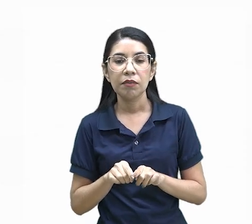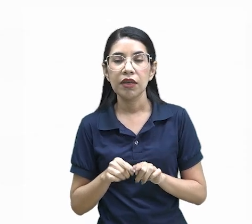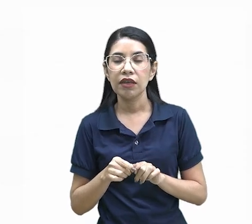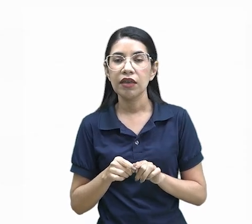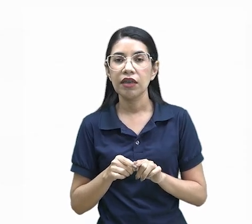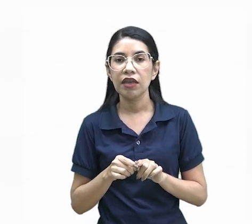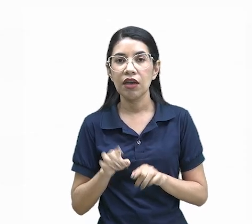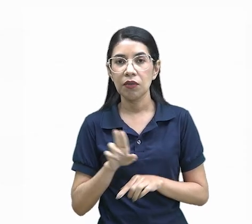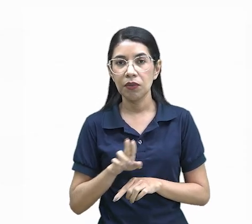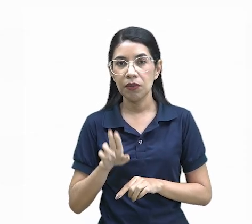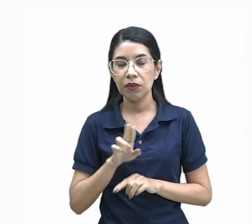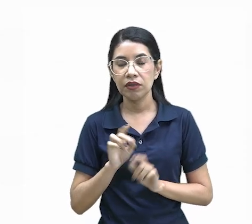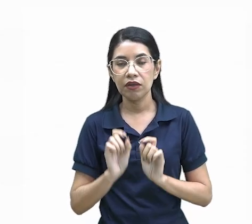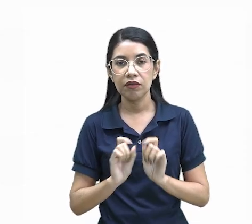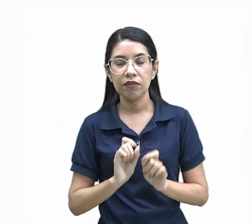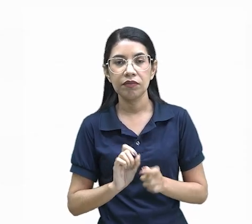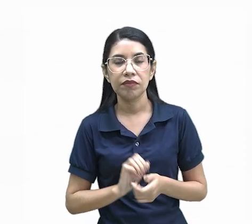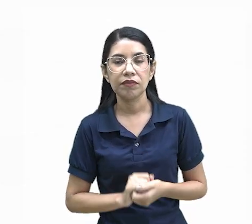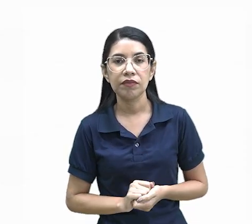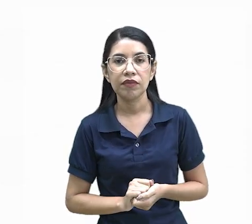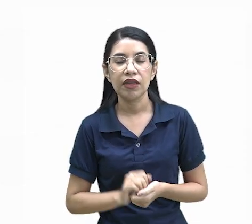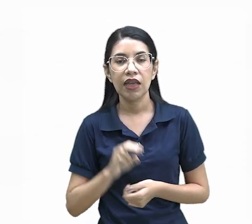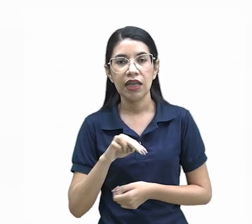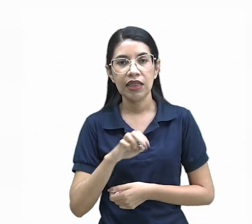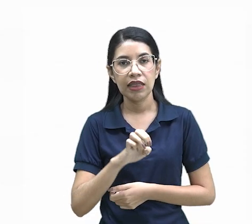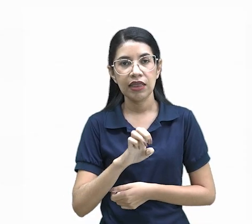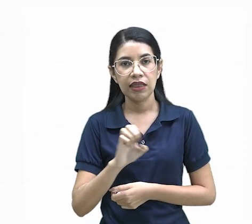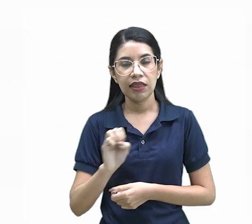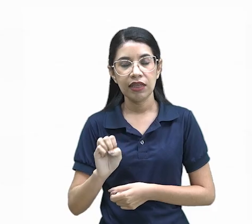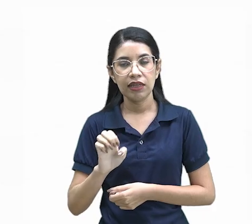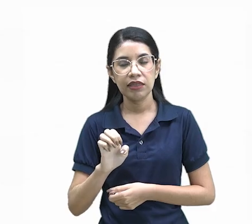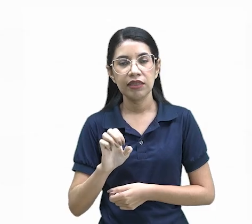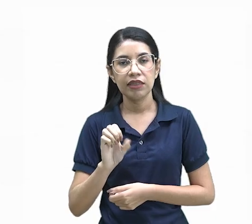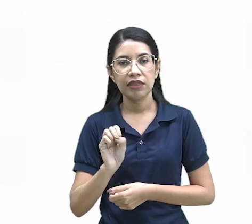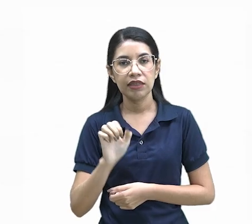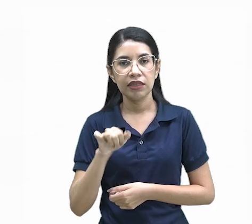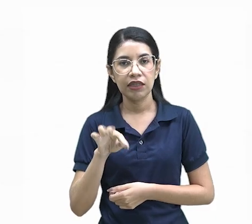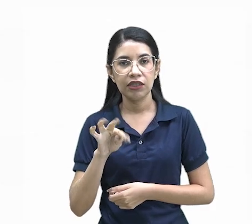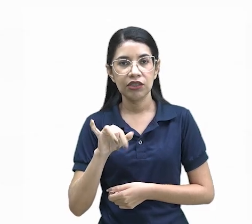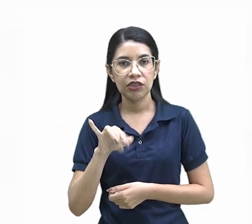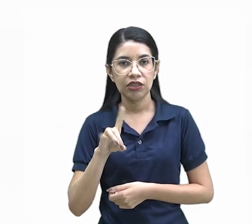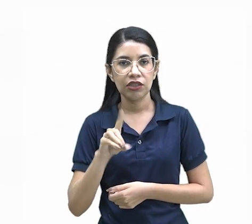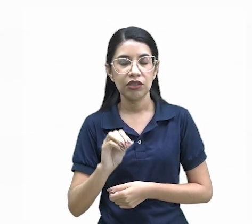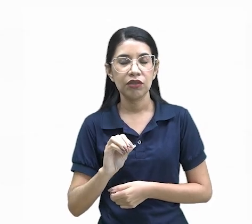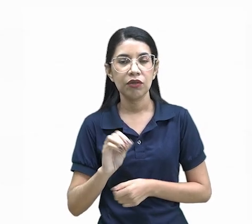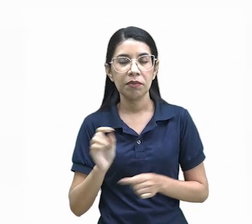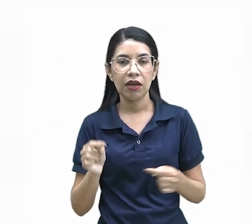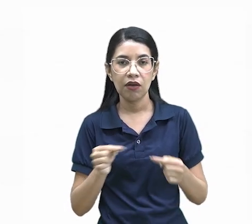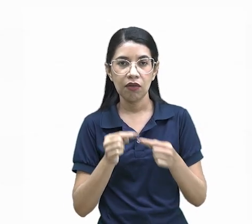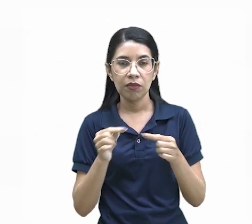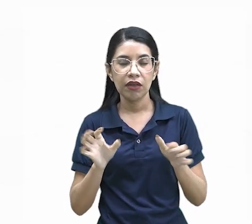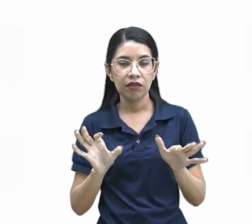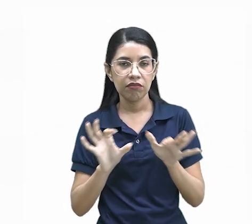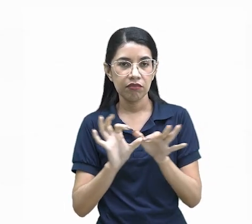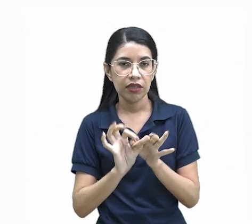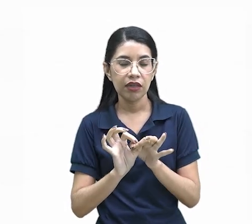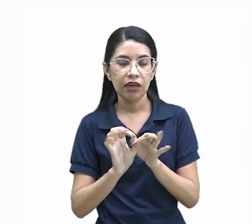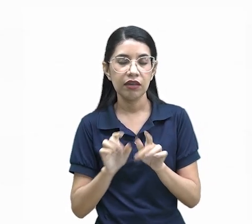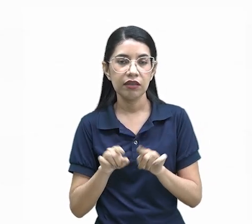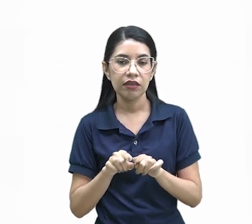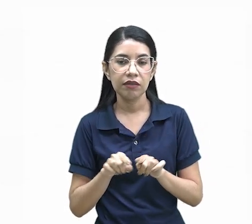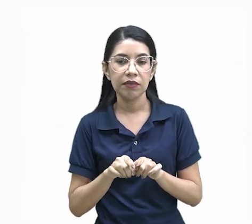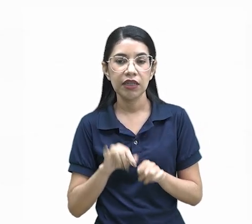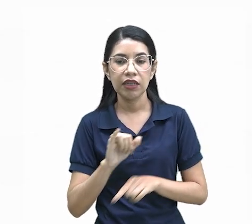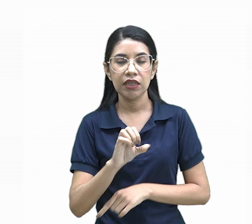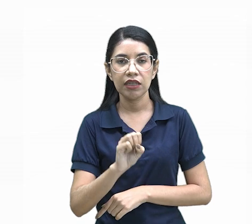no meio desses parágrafos. Então, nesse sentido, né? São elementos coesivos, ou seja, para ligar o texto.